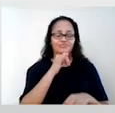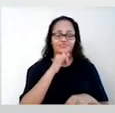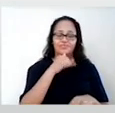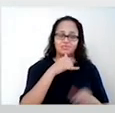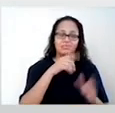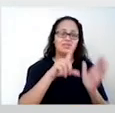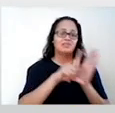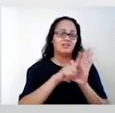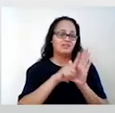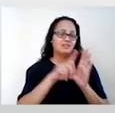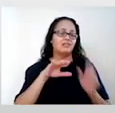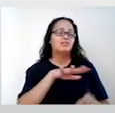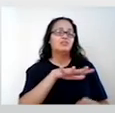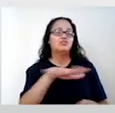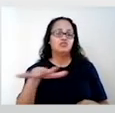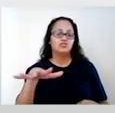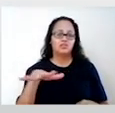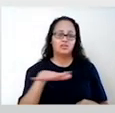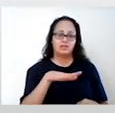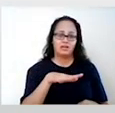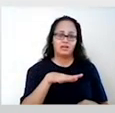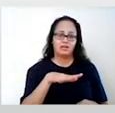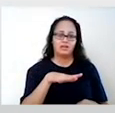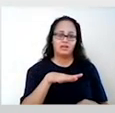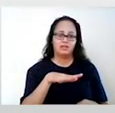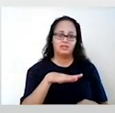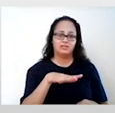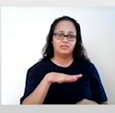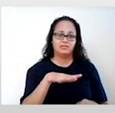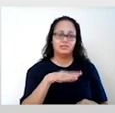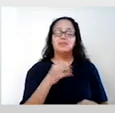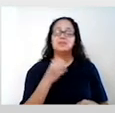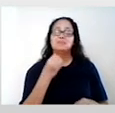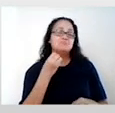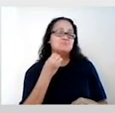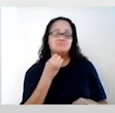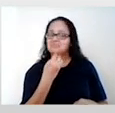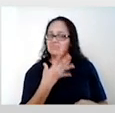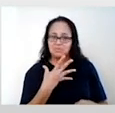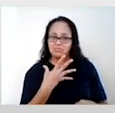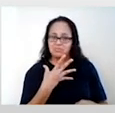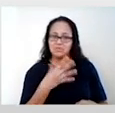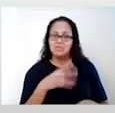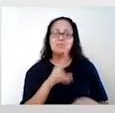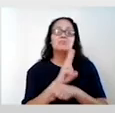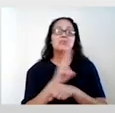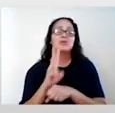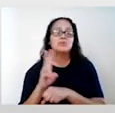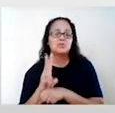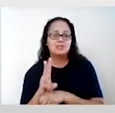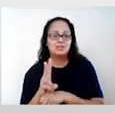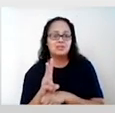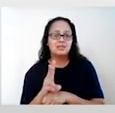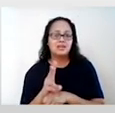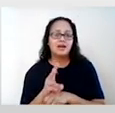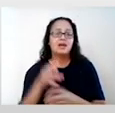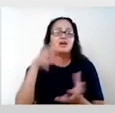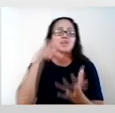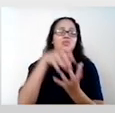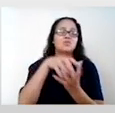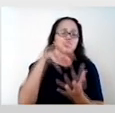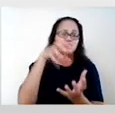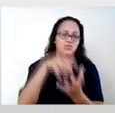leis gerais acabam não sendo suficientes para cuidar desse público, que são justamente os idosos, as pessoas acima de